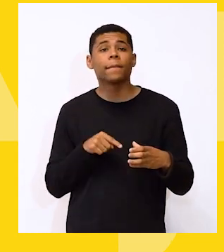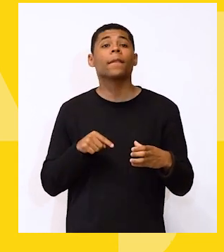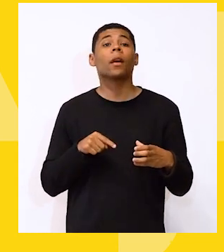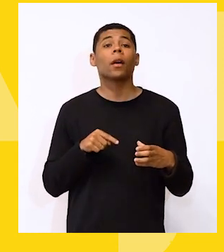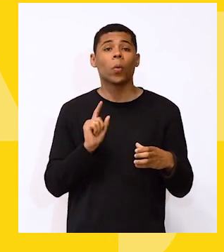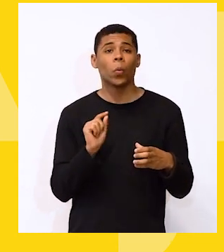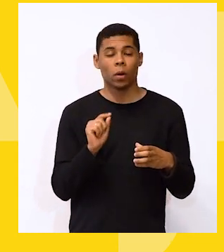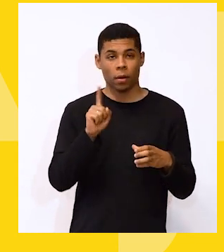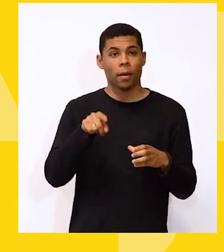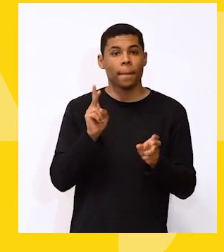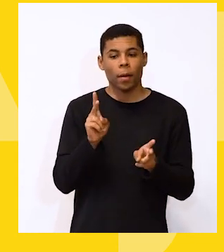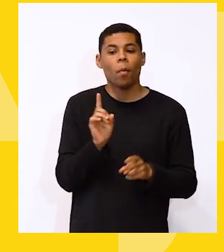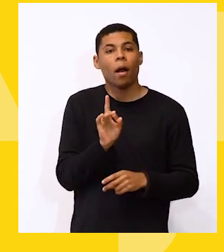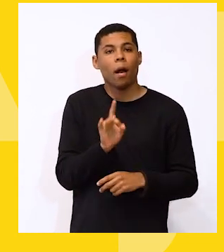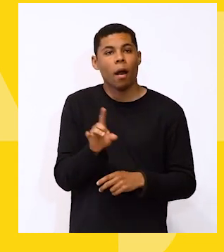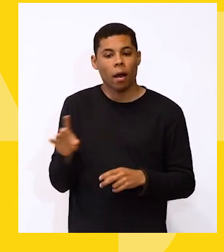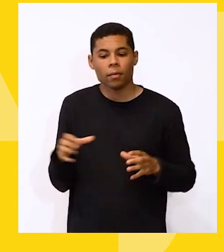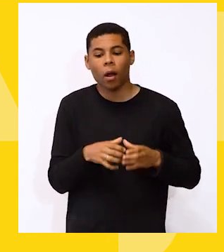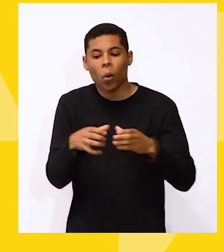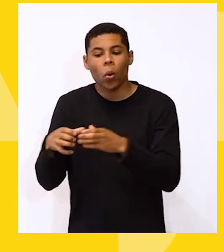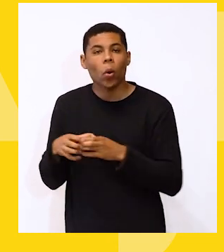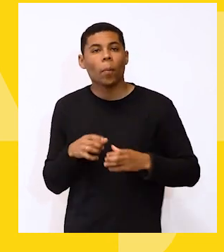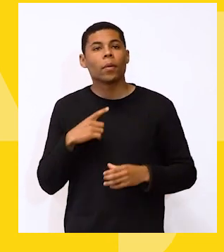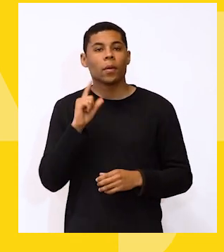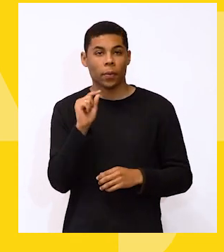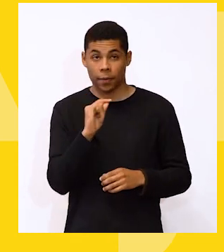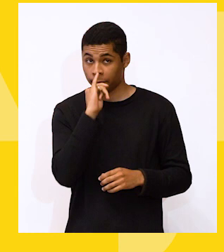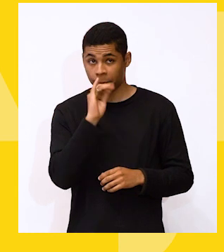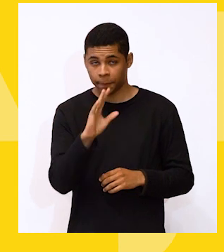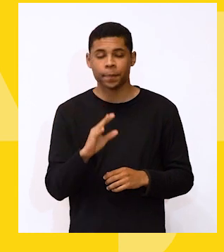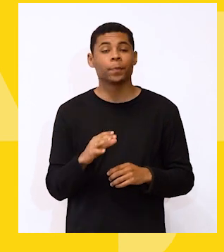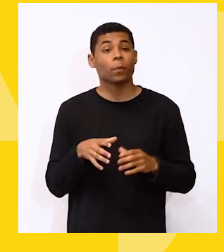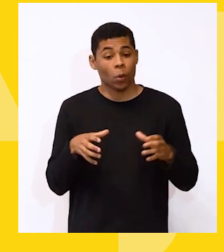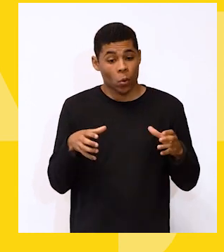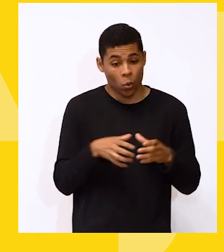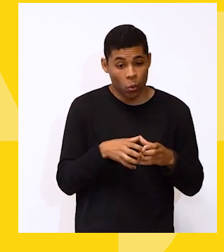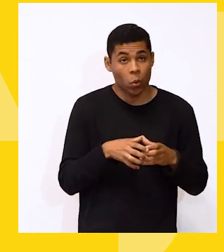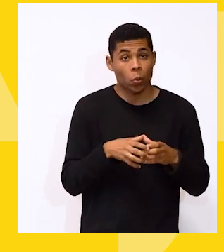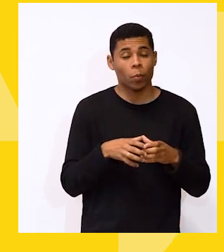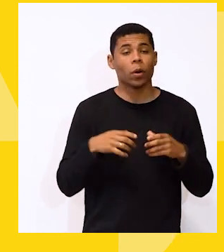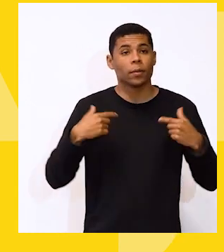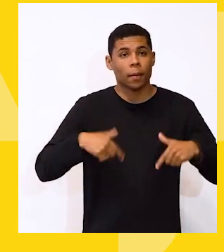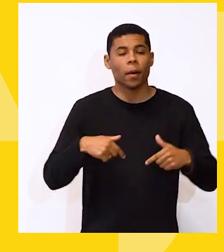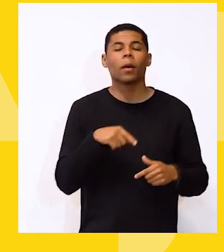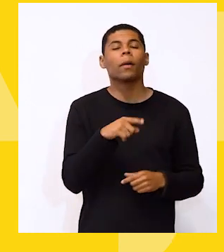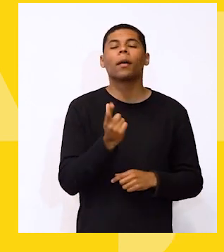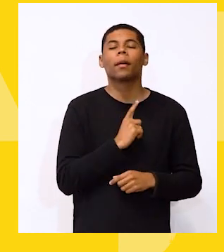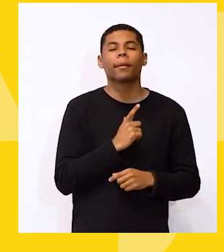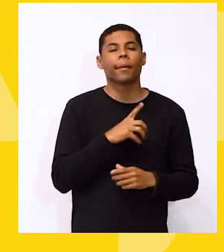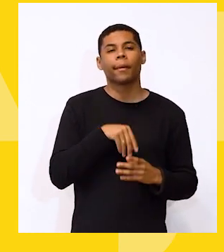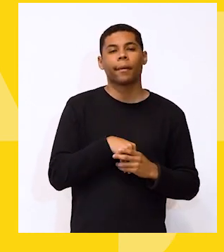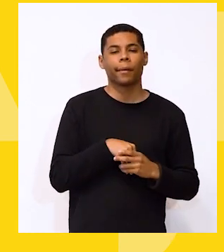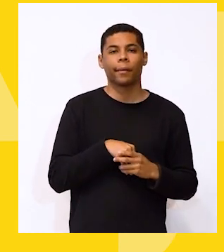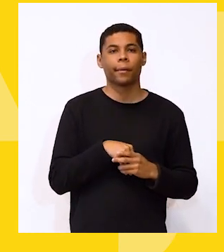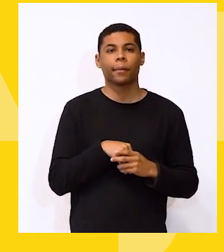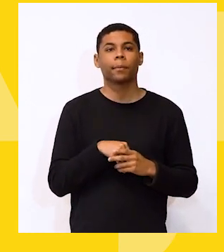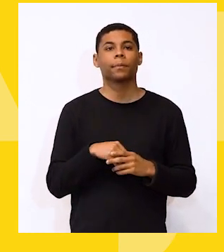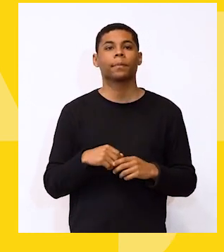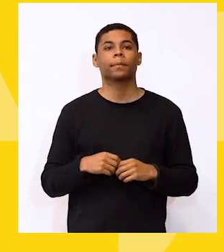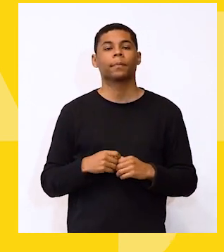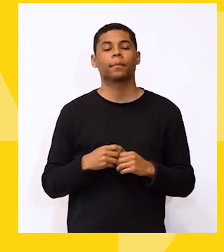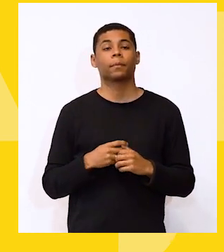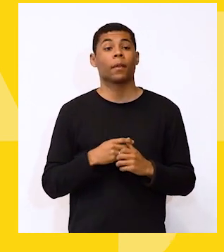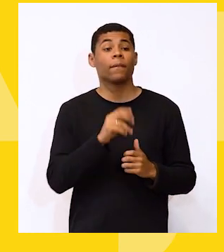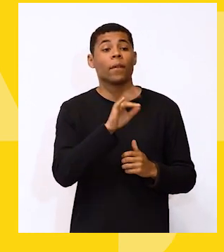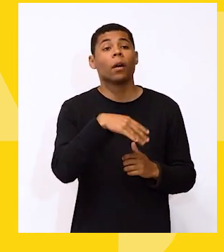efetivamente dentro de cada grupo desse né obviamente o grupo de trabalho propõe as ações